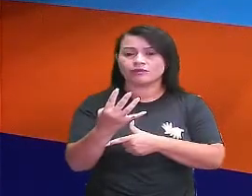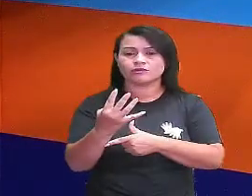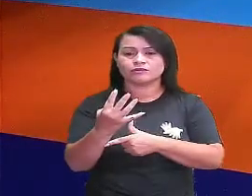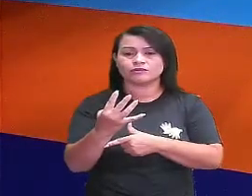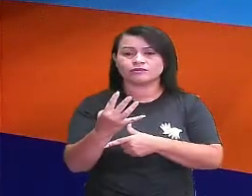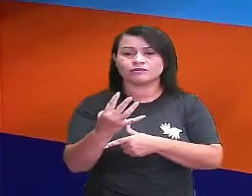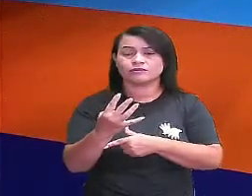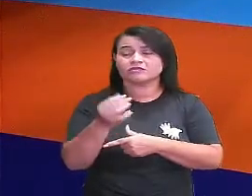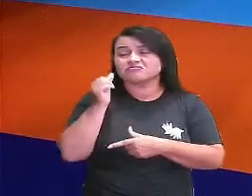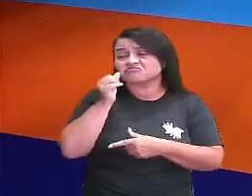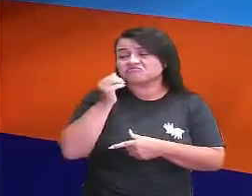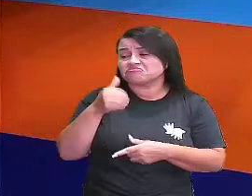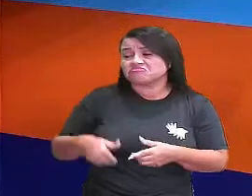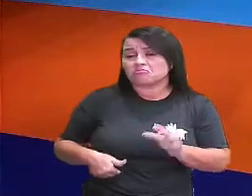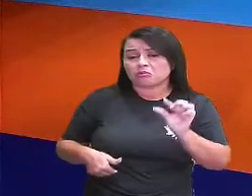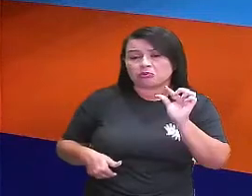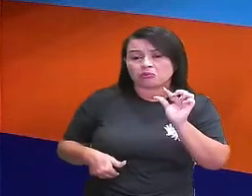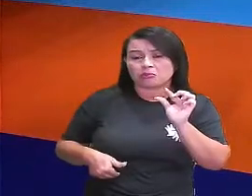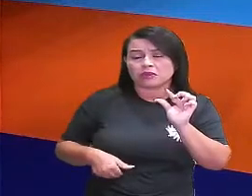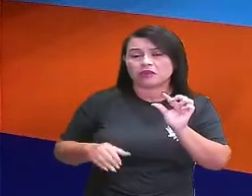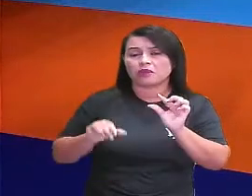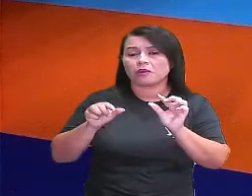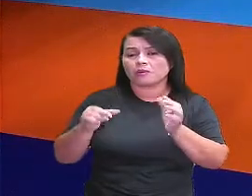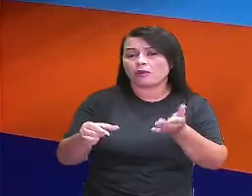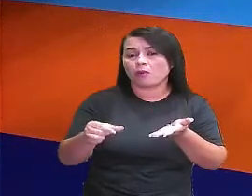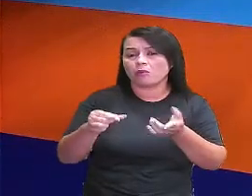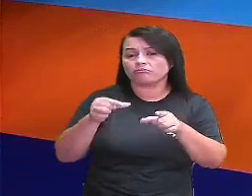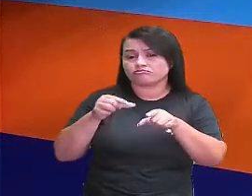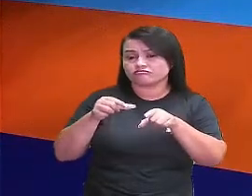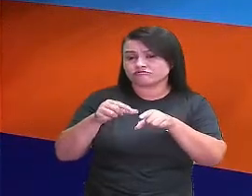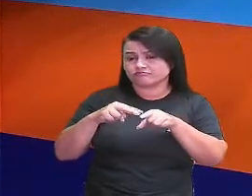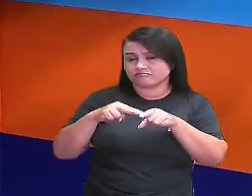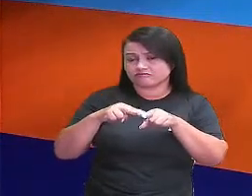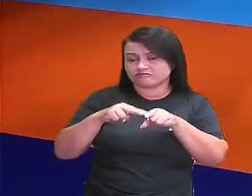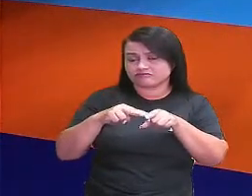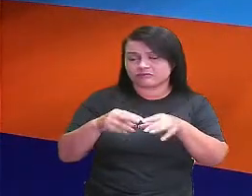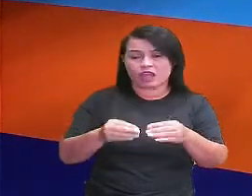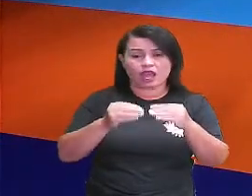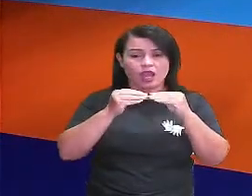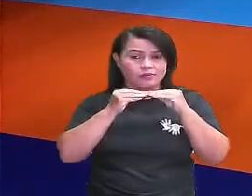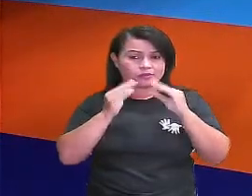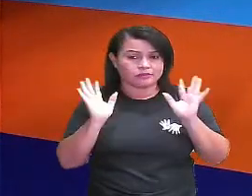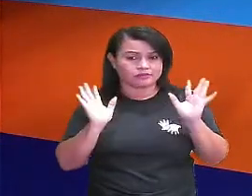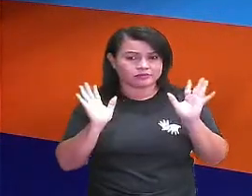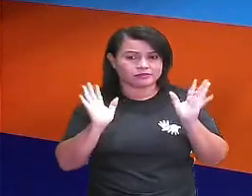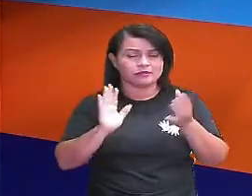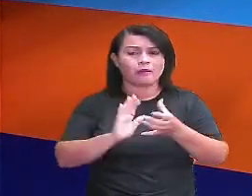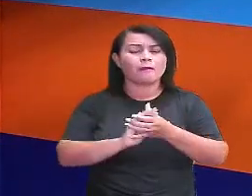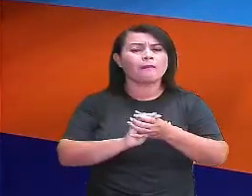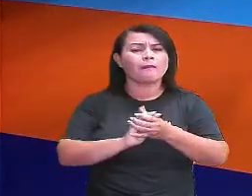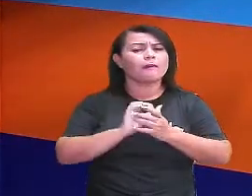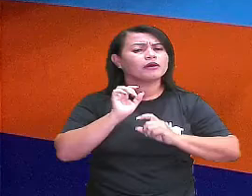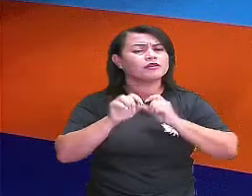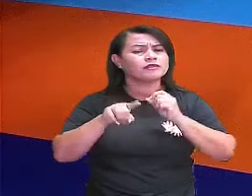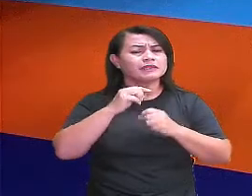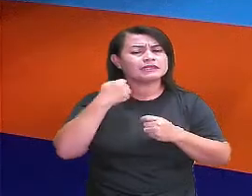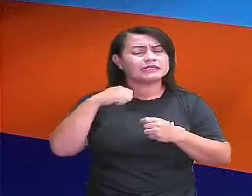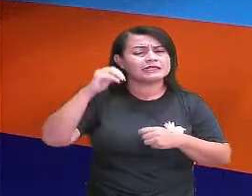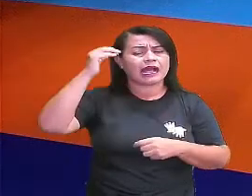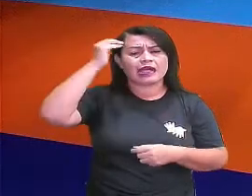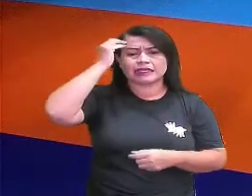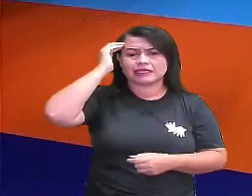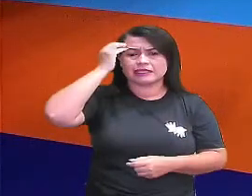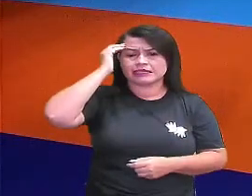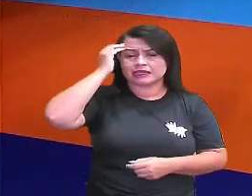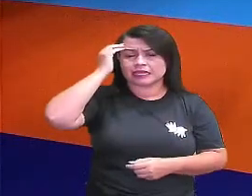Aí ela não estava com muita fome, pegou só uma partezinha e comeu. Mas o que vocês precisam entender